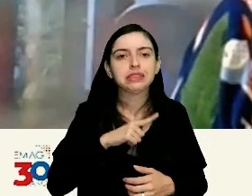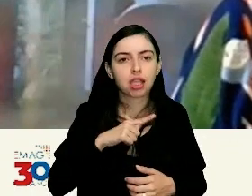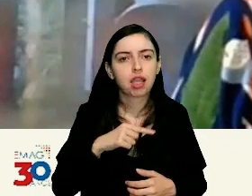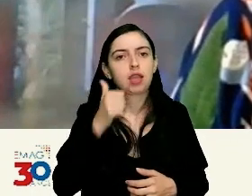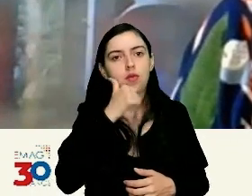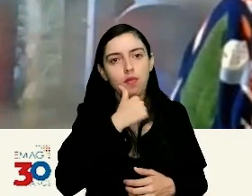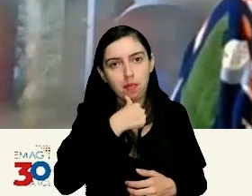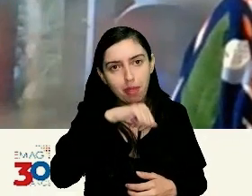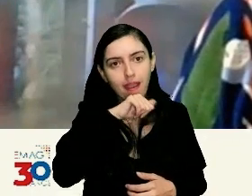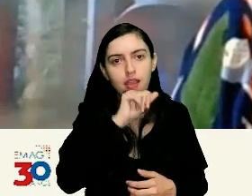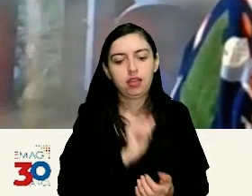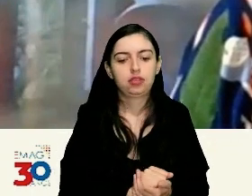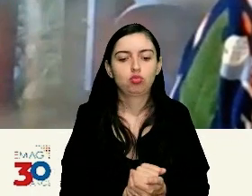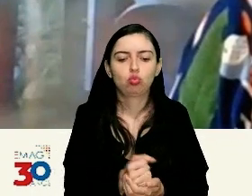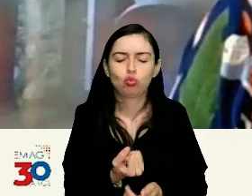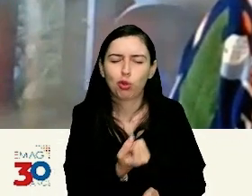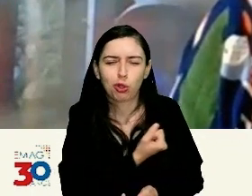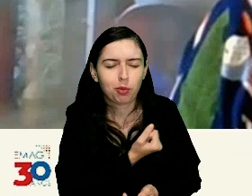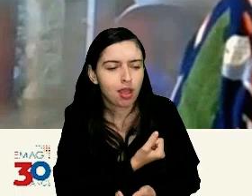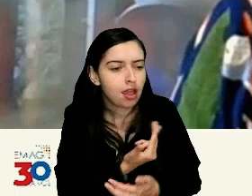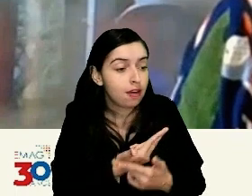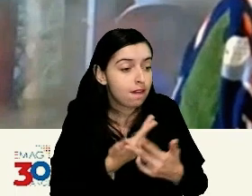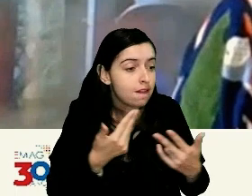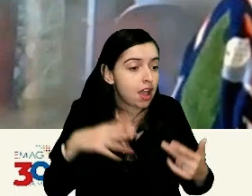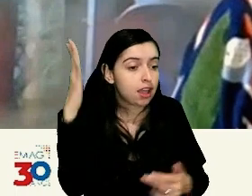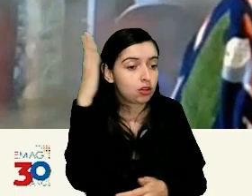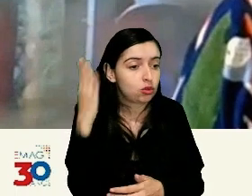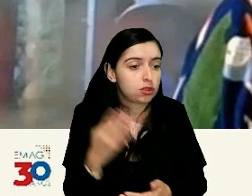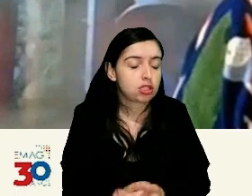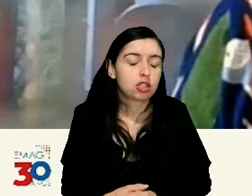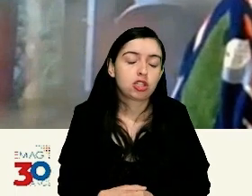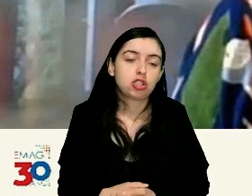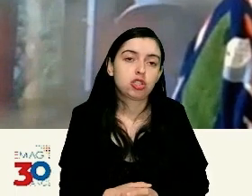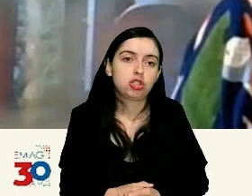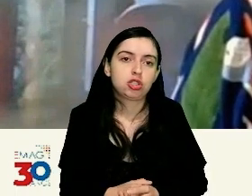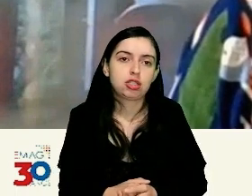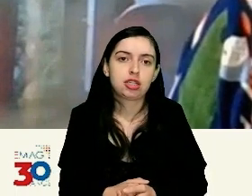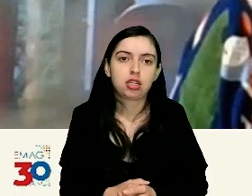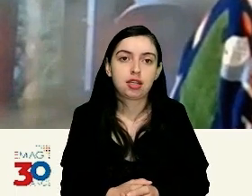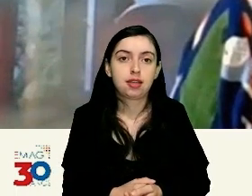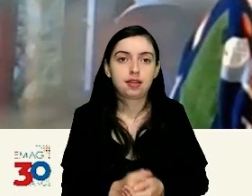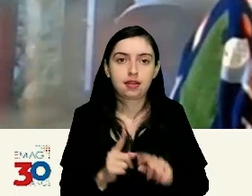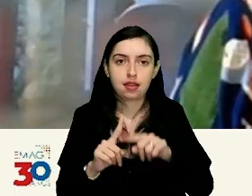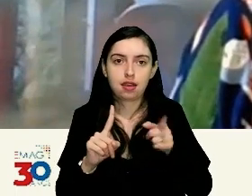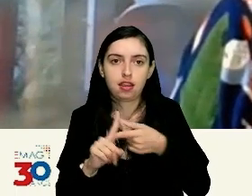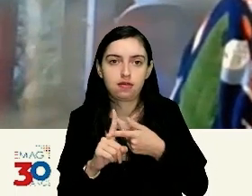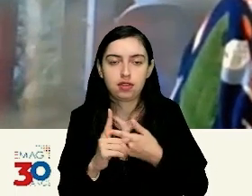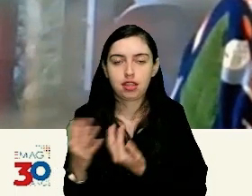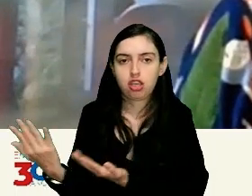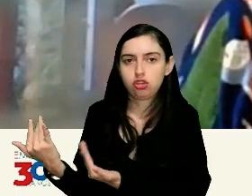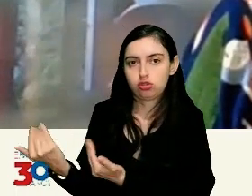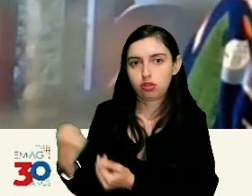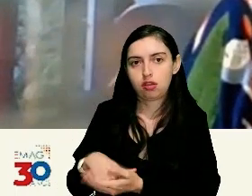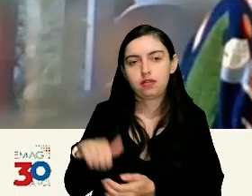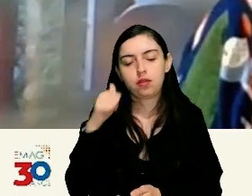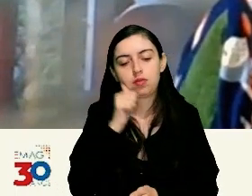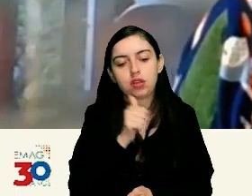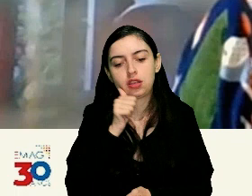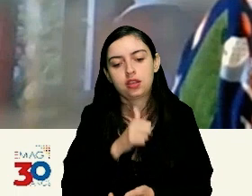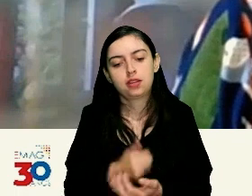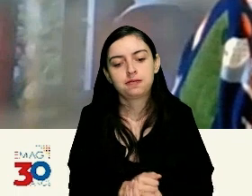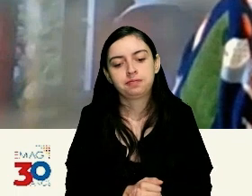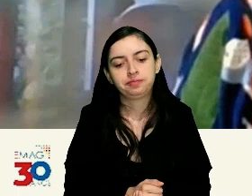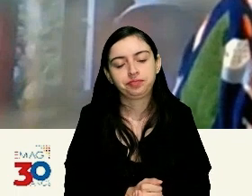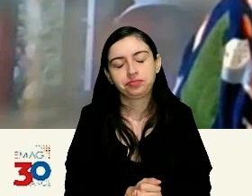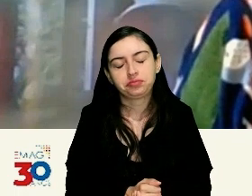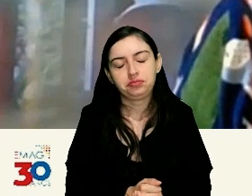números gigantescos de gravidez de adolescentes, de meninas. Essas meninas, e ainda